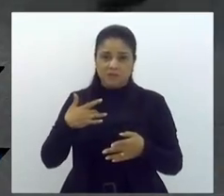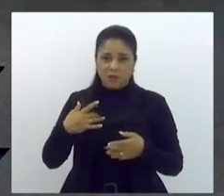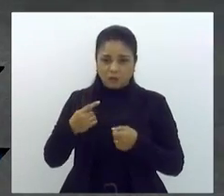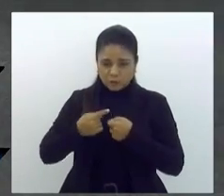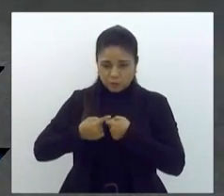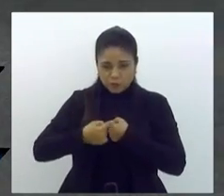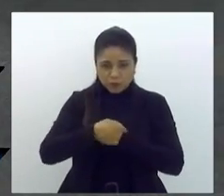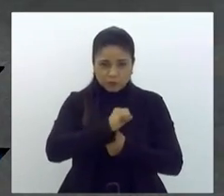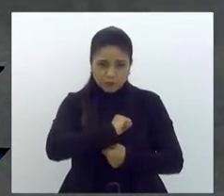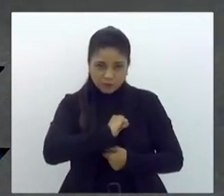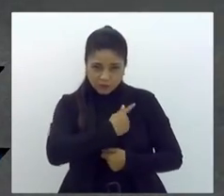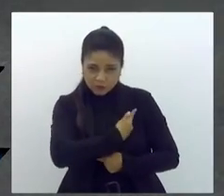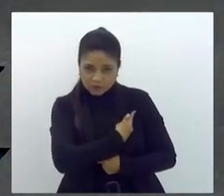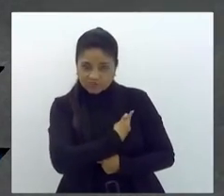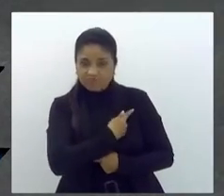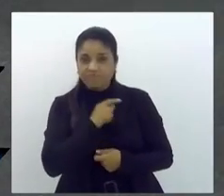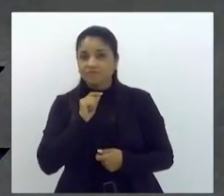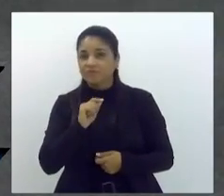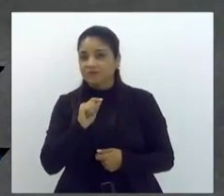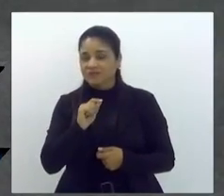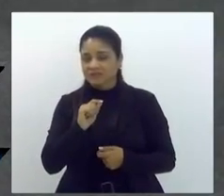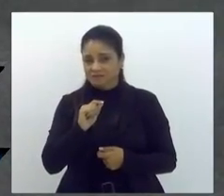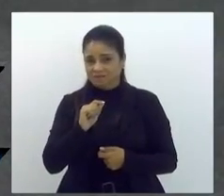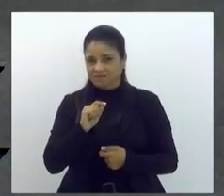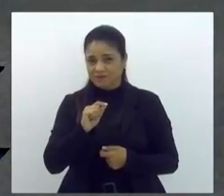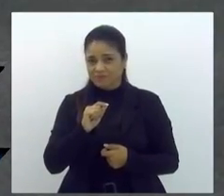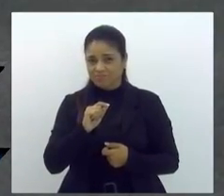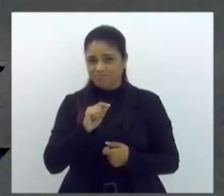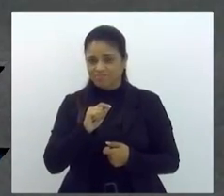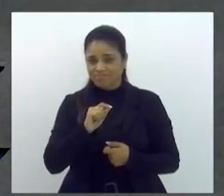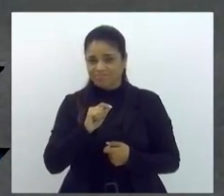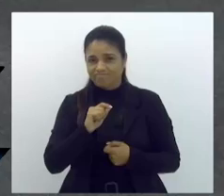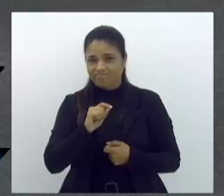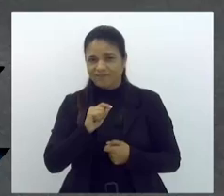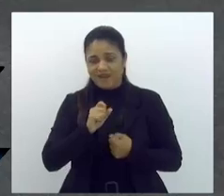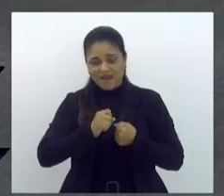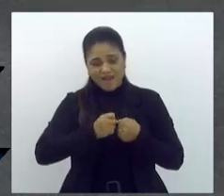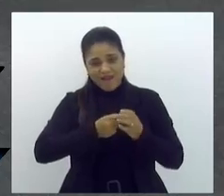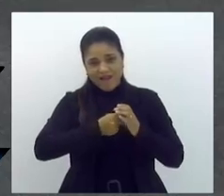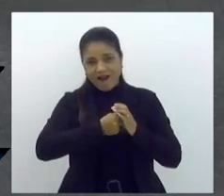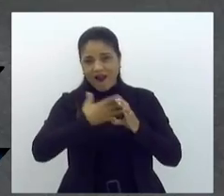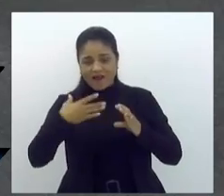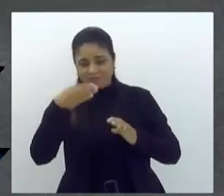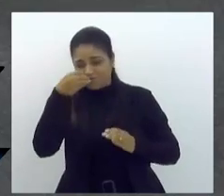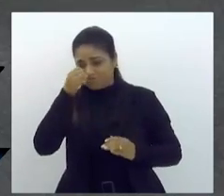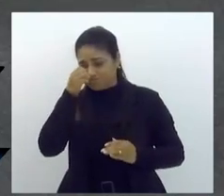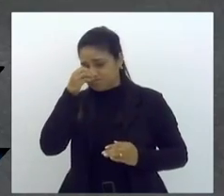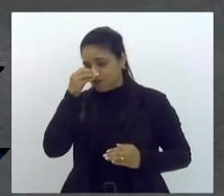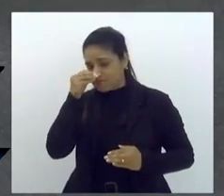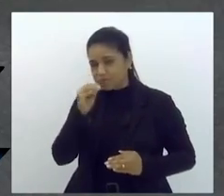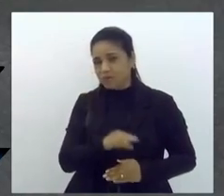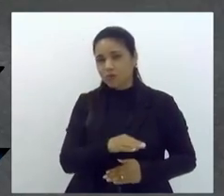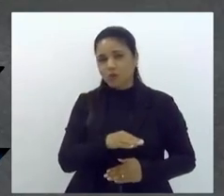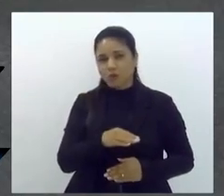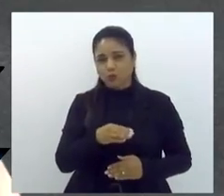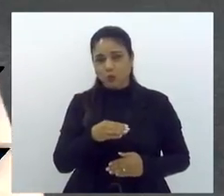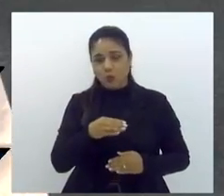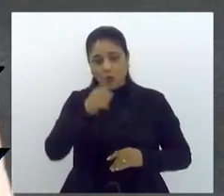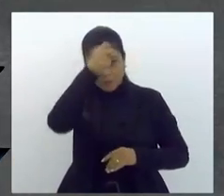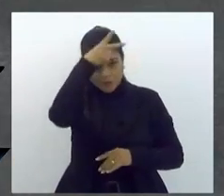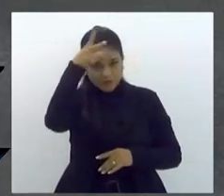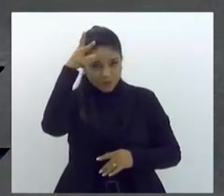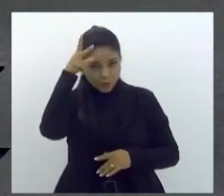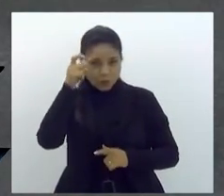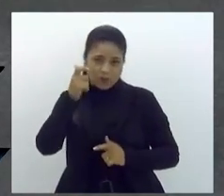município é alguns traços efetivos de abandono por parte da prefeitura local e